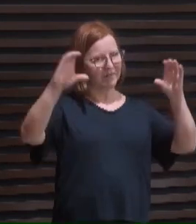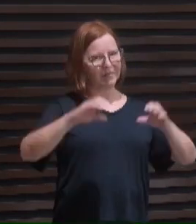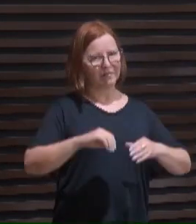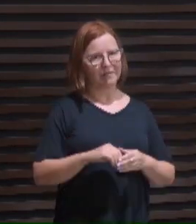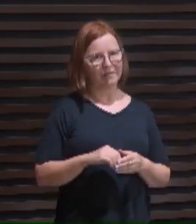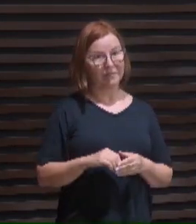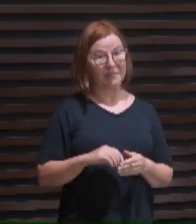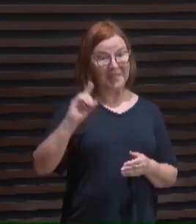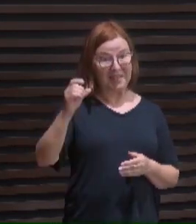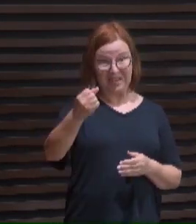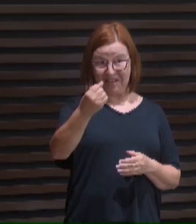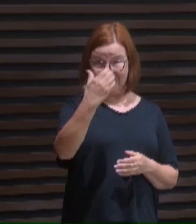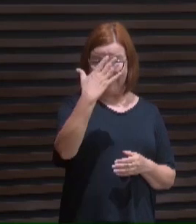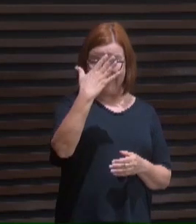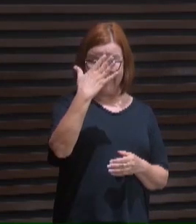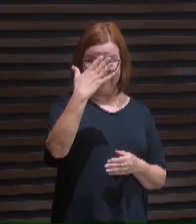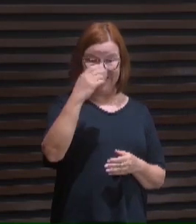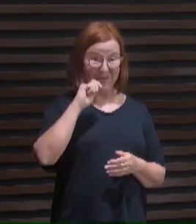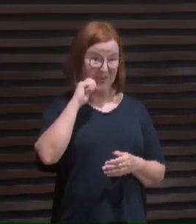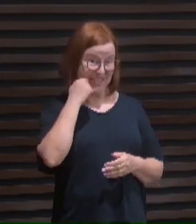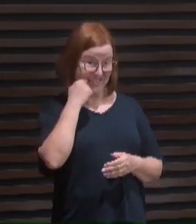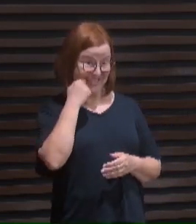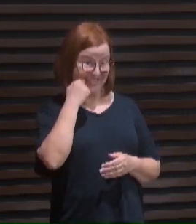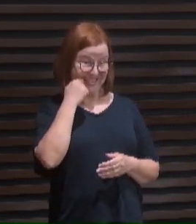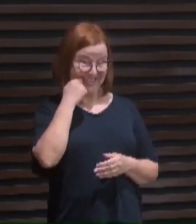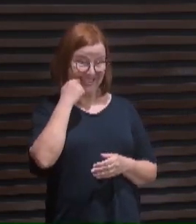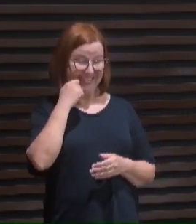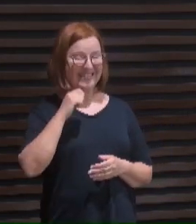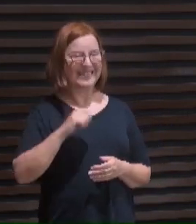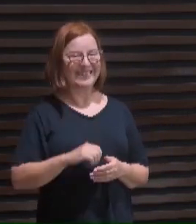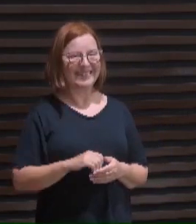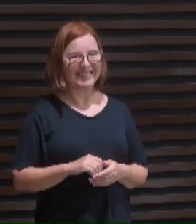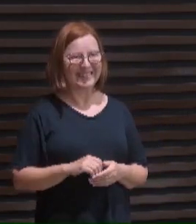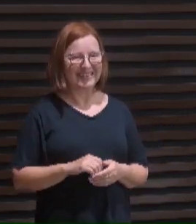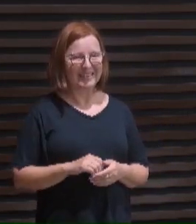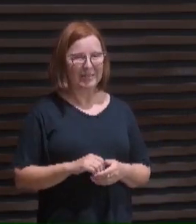o qual revela os segredos, os mistérios,